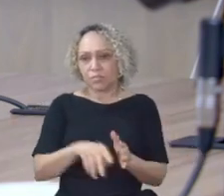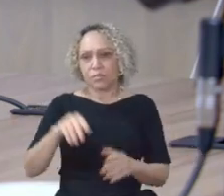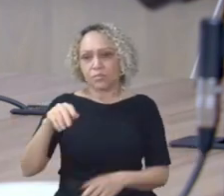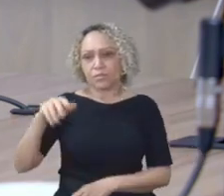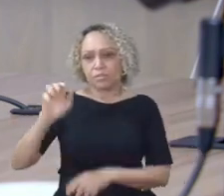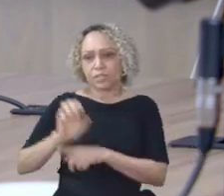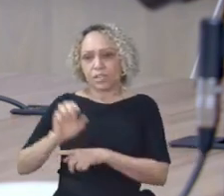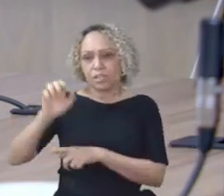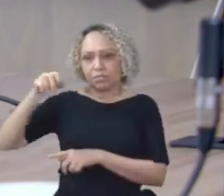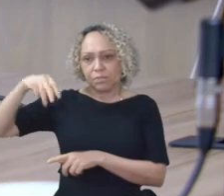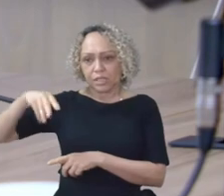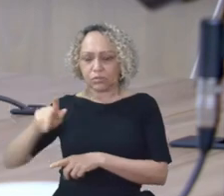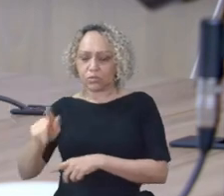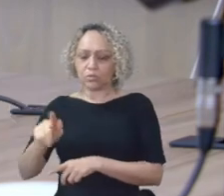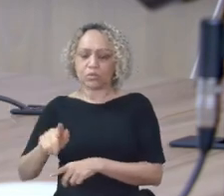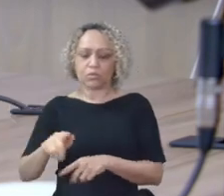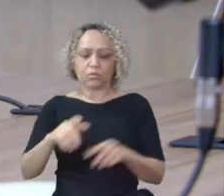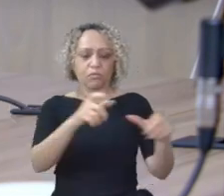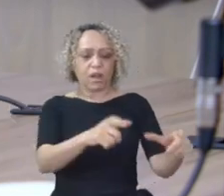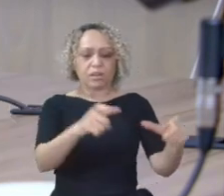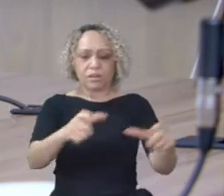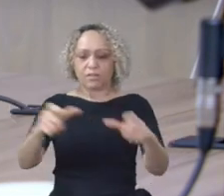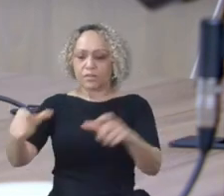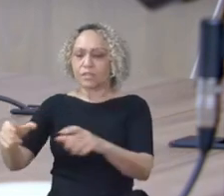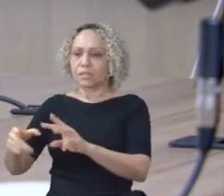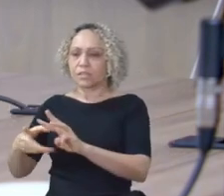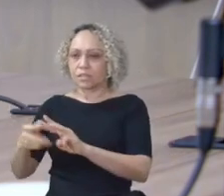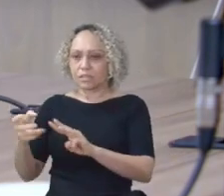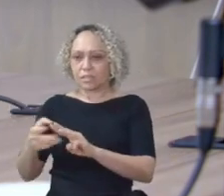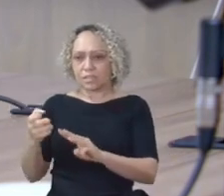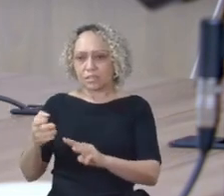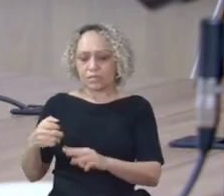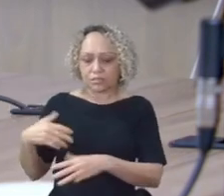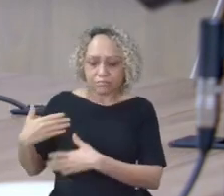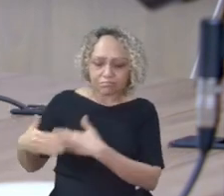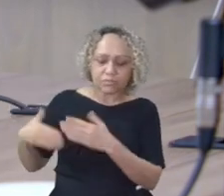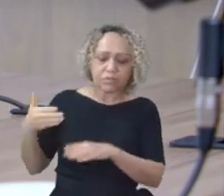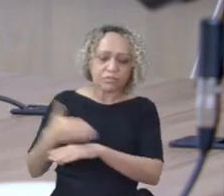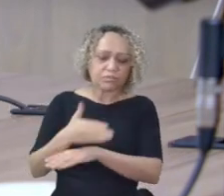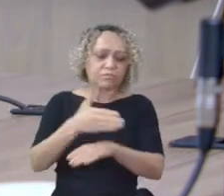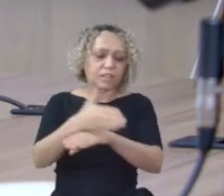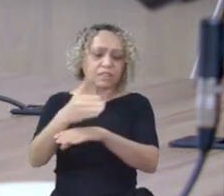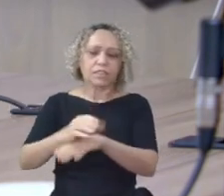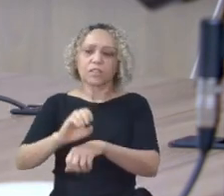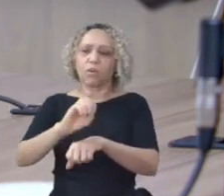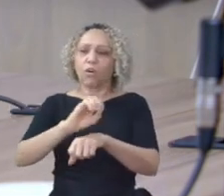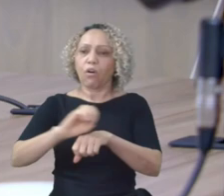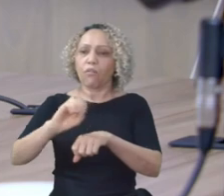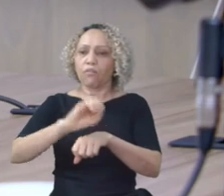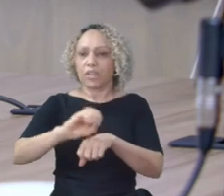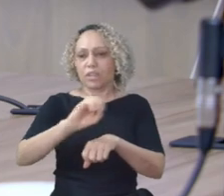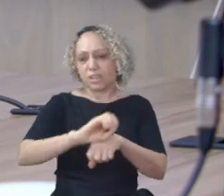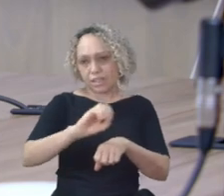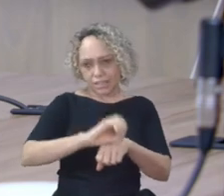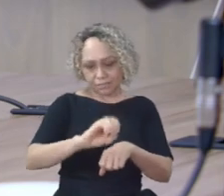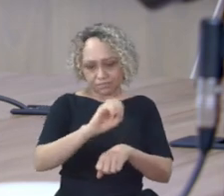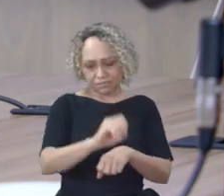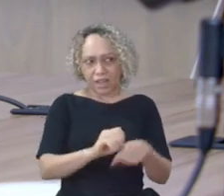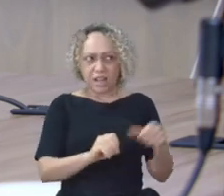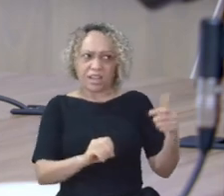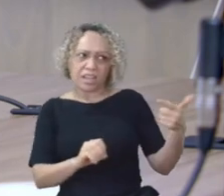e a gente foi fazendo oficinas ao longo do ano de 2018 e 2019. E aí foi muito